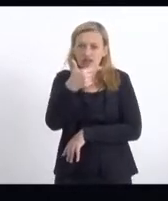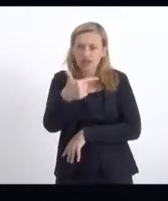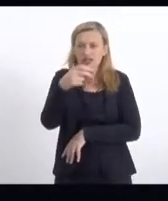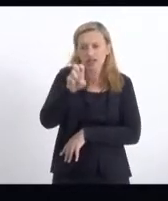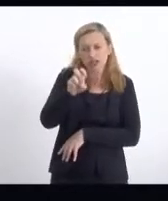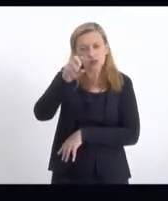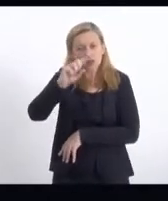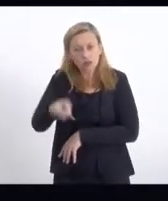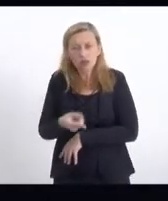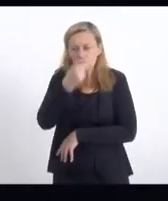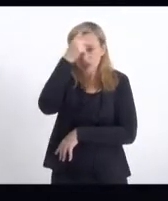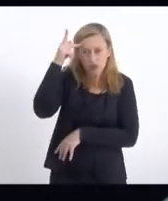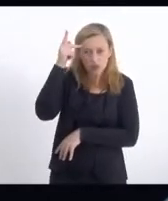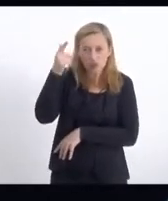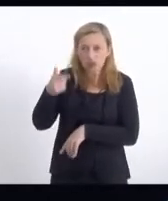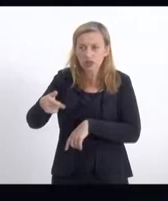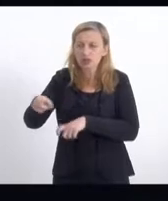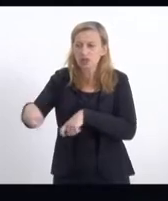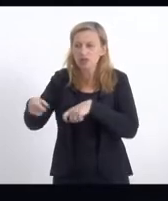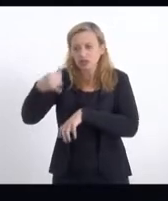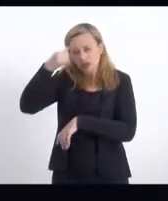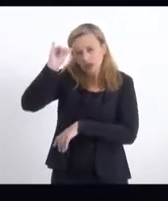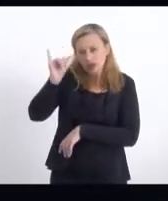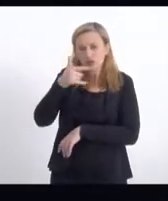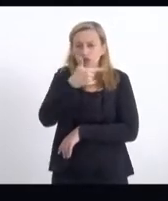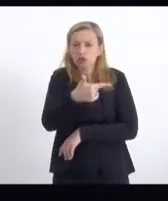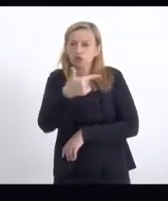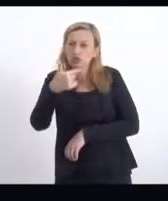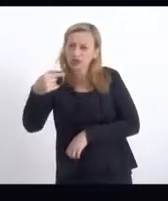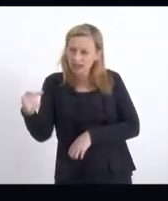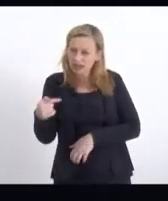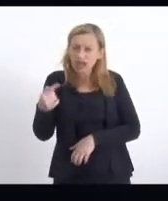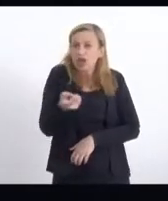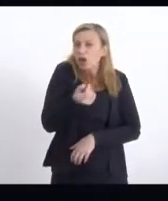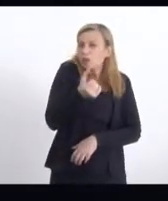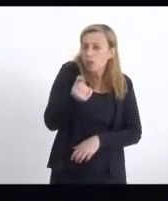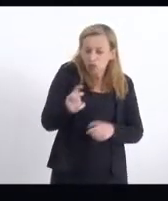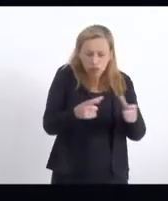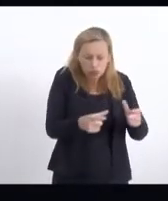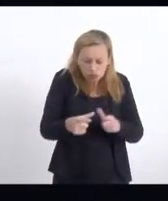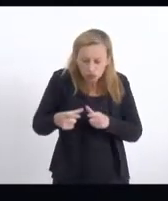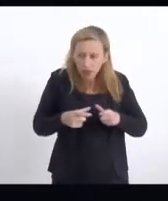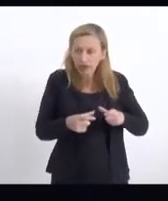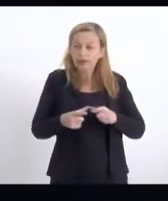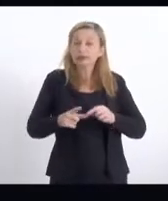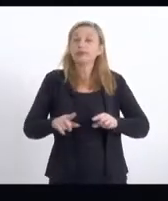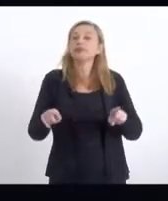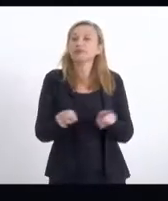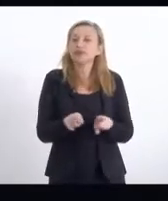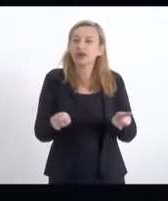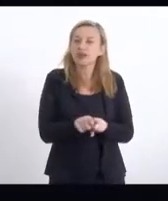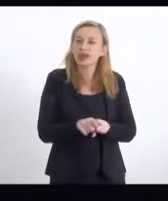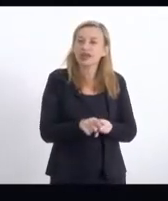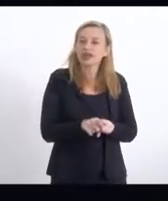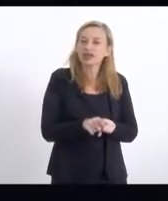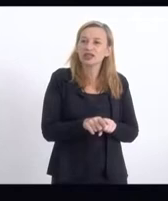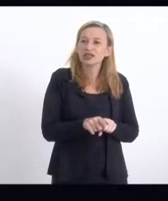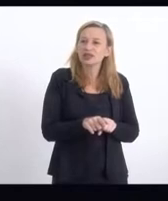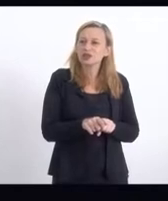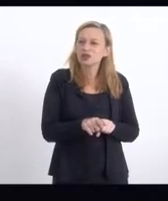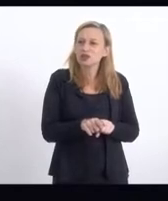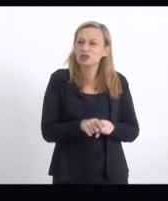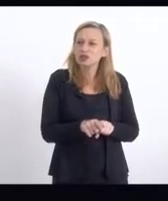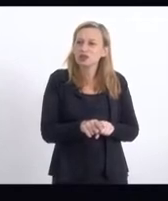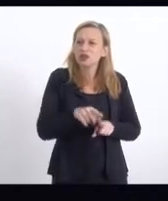Agropecuário de 2017, pequenas propriedades, Nós temos moda surf aqui, eu fiquei muito surpreso,